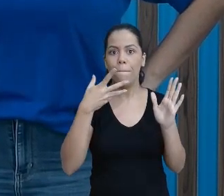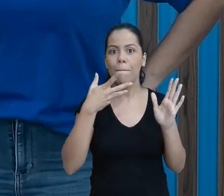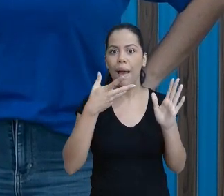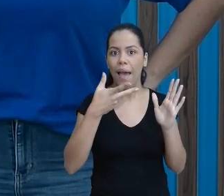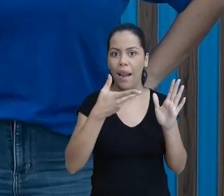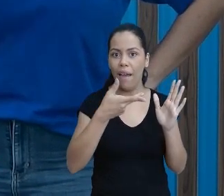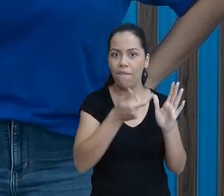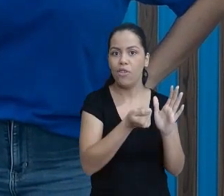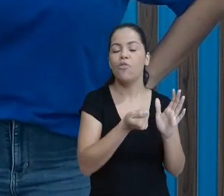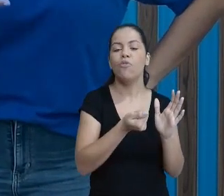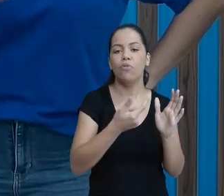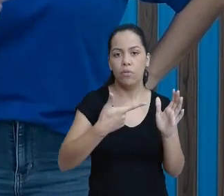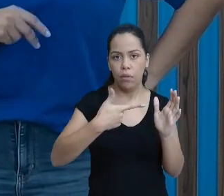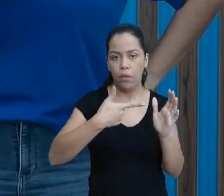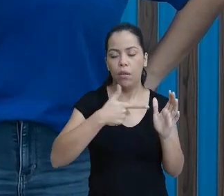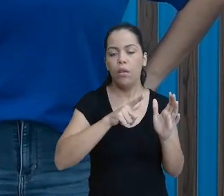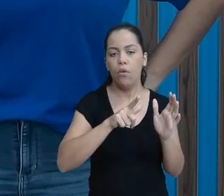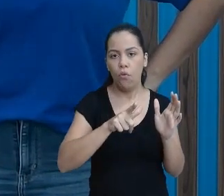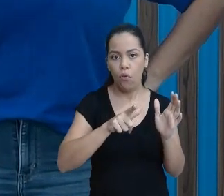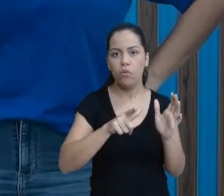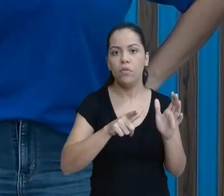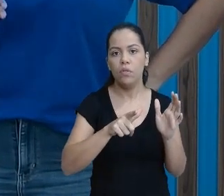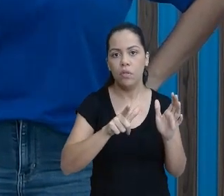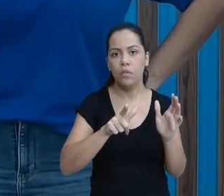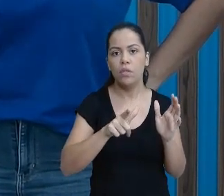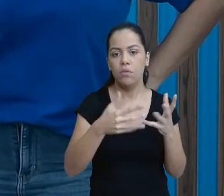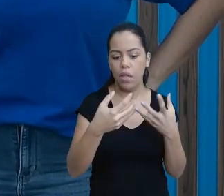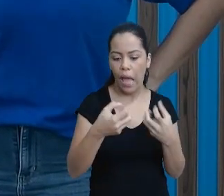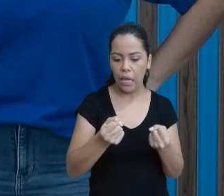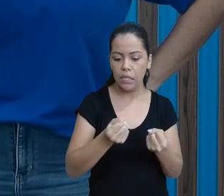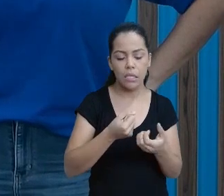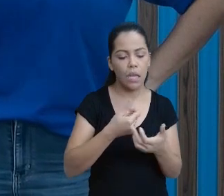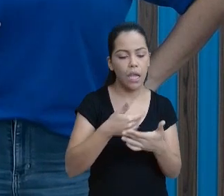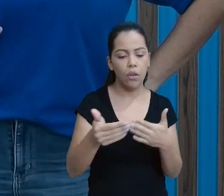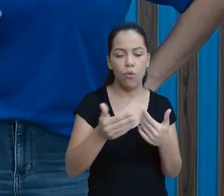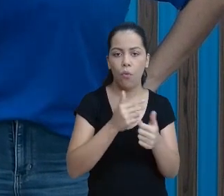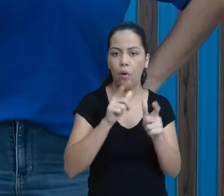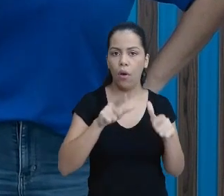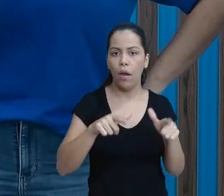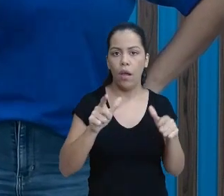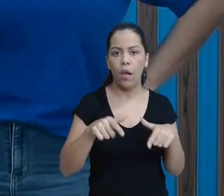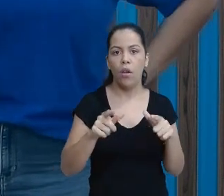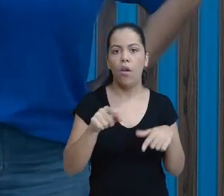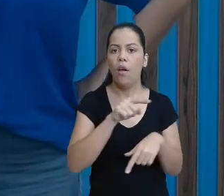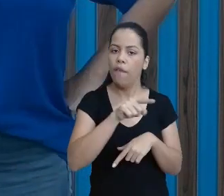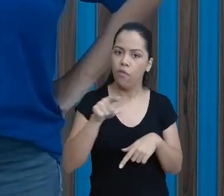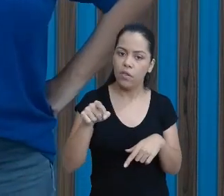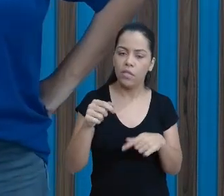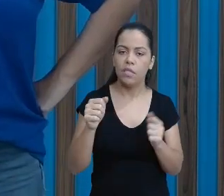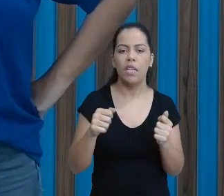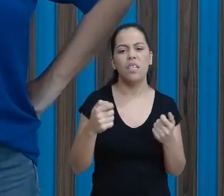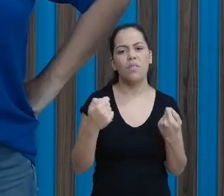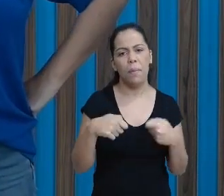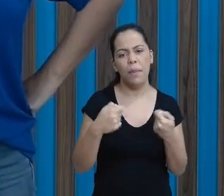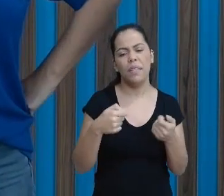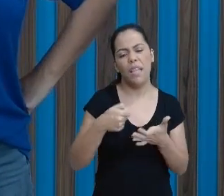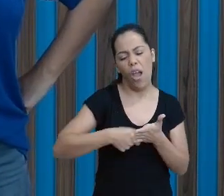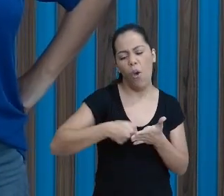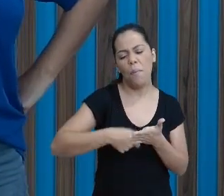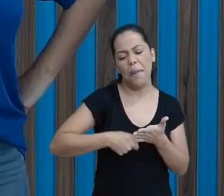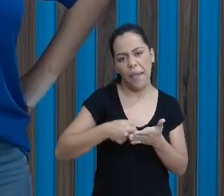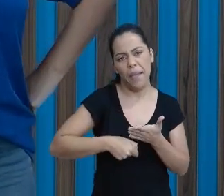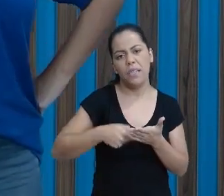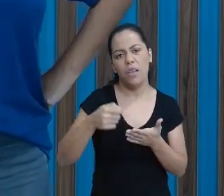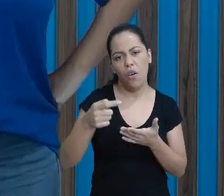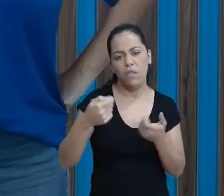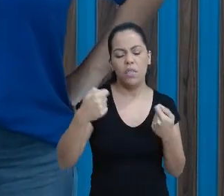escola, eu compreendo. Vocês terão bastante acesso, vocês serão obrigados a ler bastante sobre isso, porque